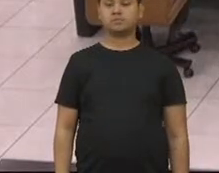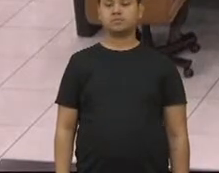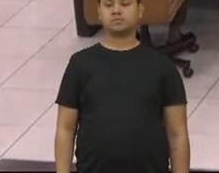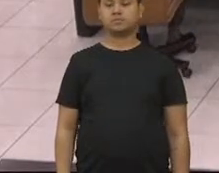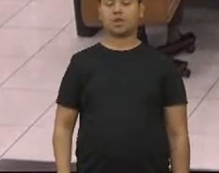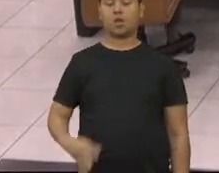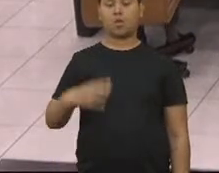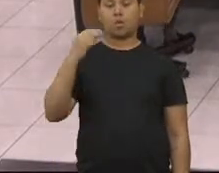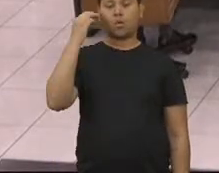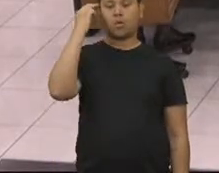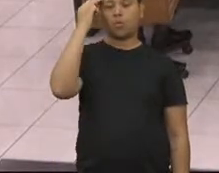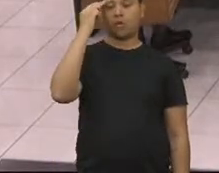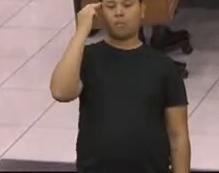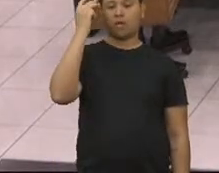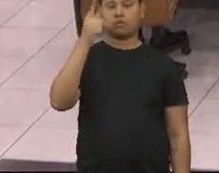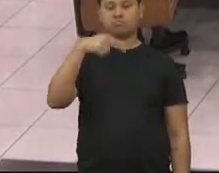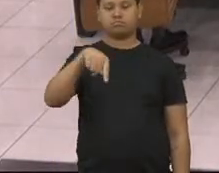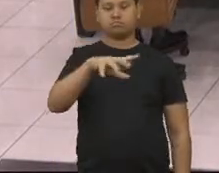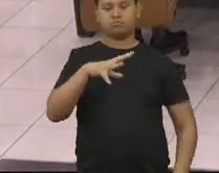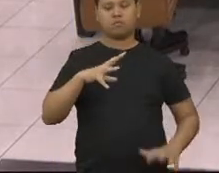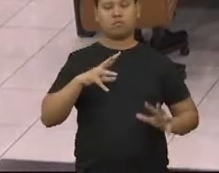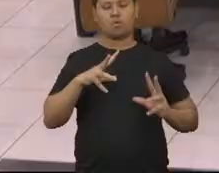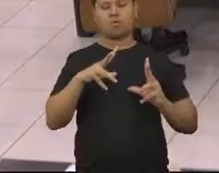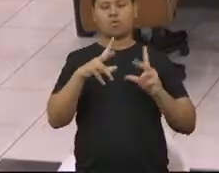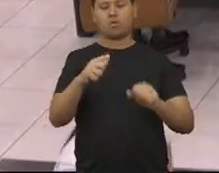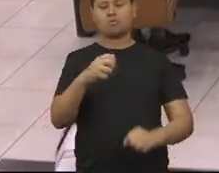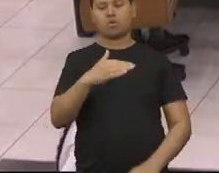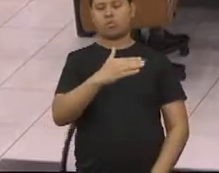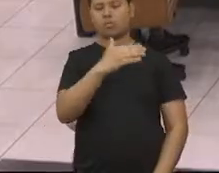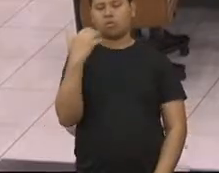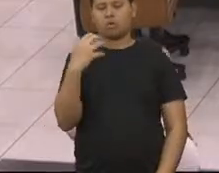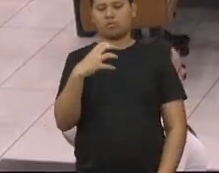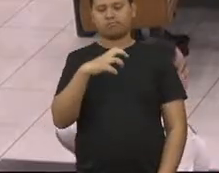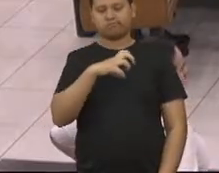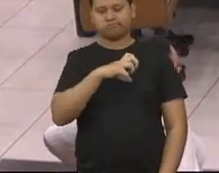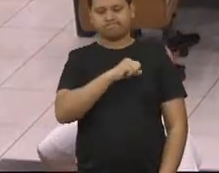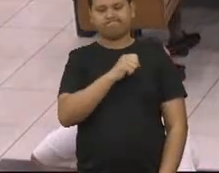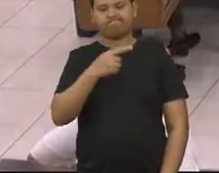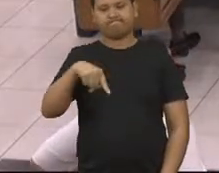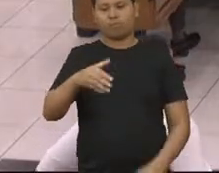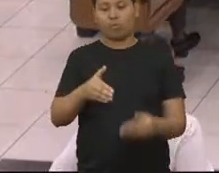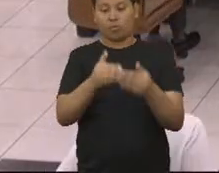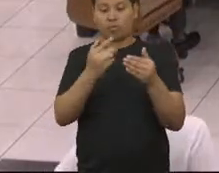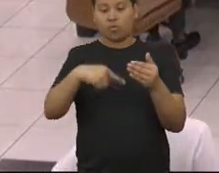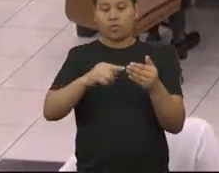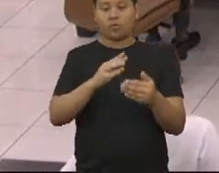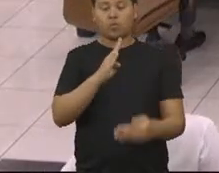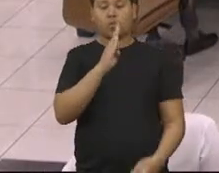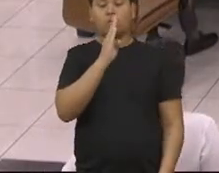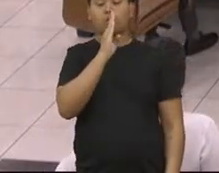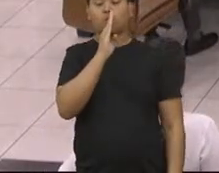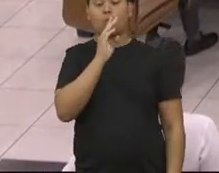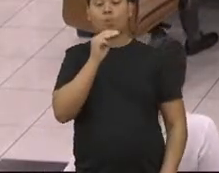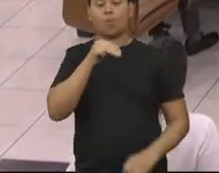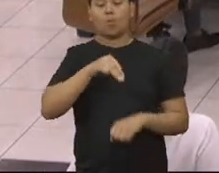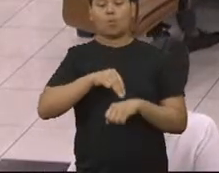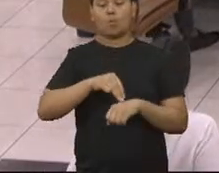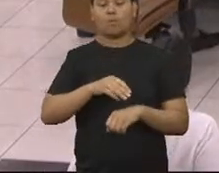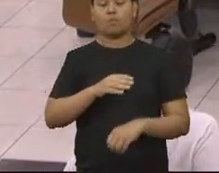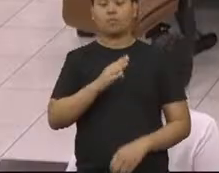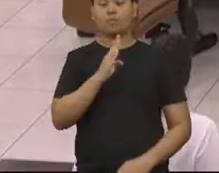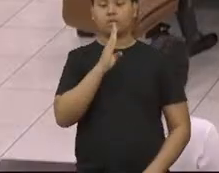Em memória dos entes queridos e todos aqueles que partiram, convido a todos para que façamos alguns instantes de